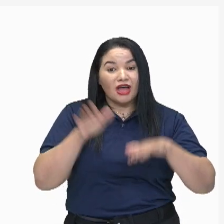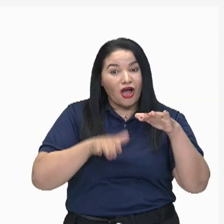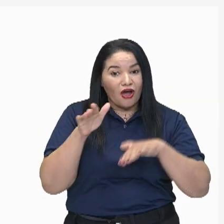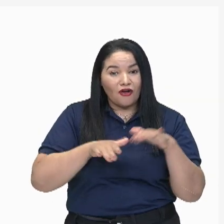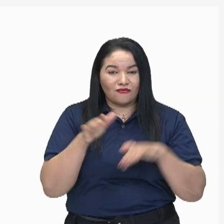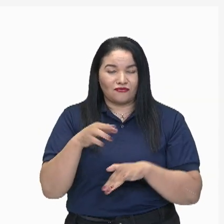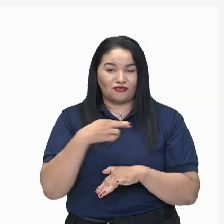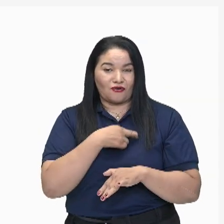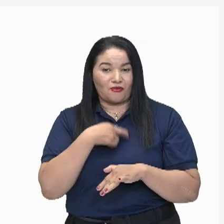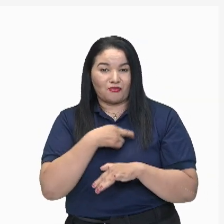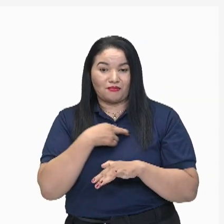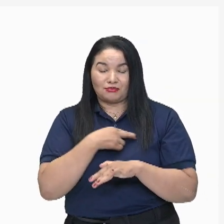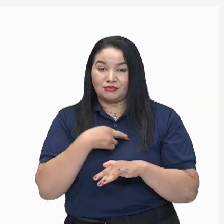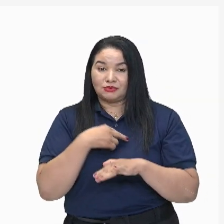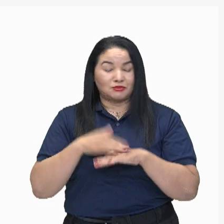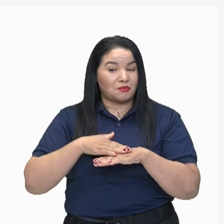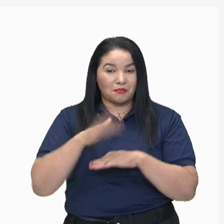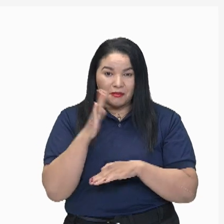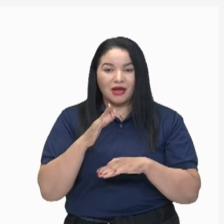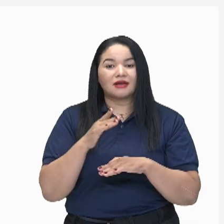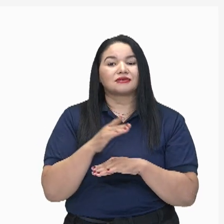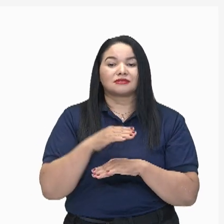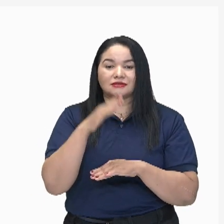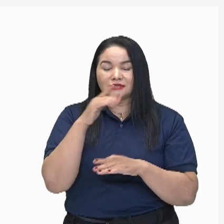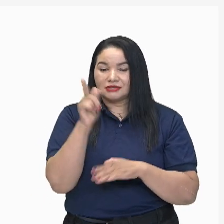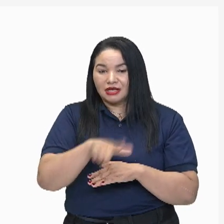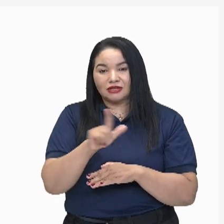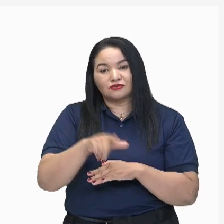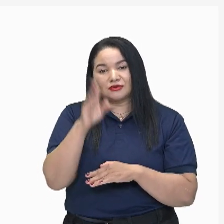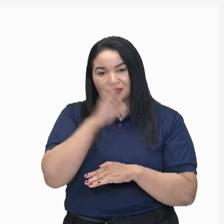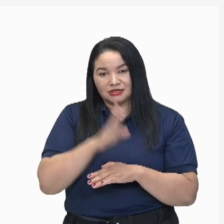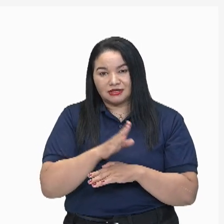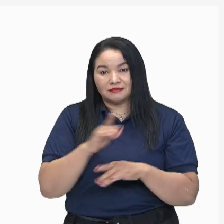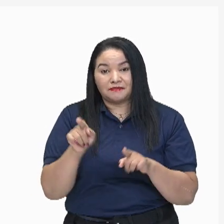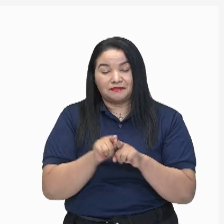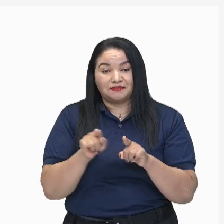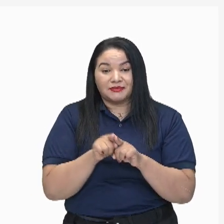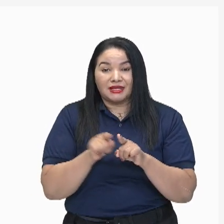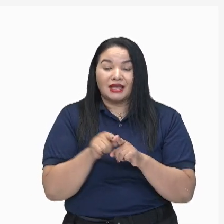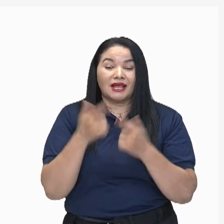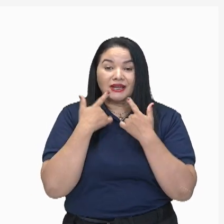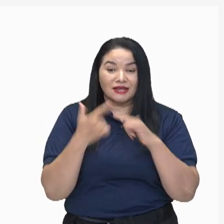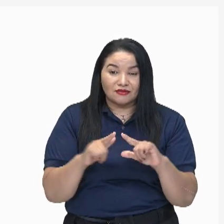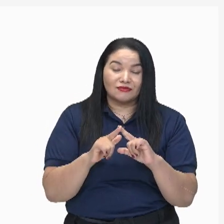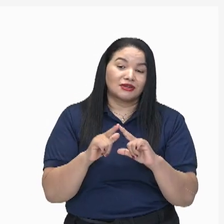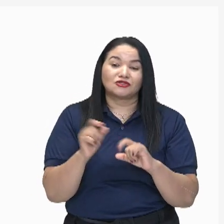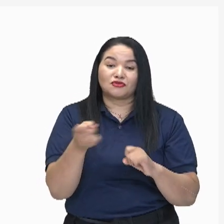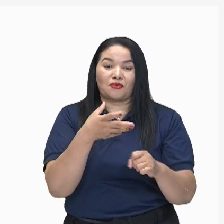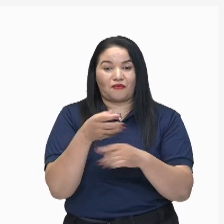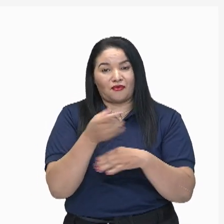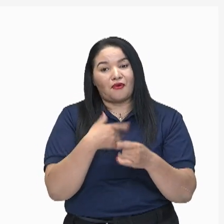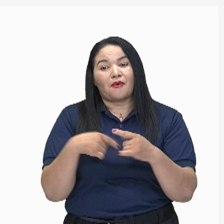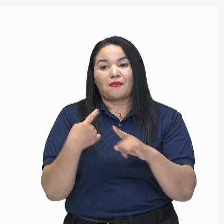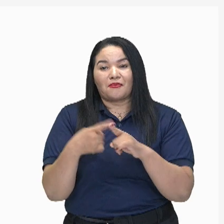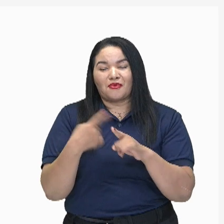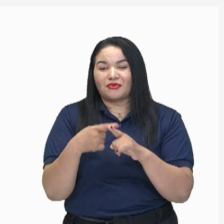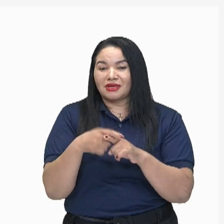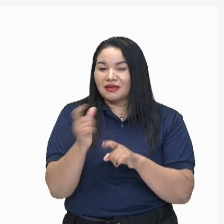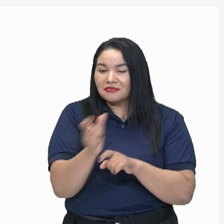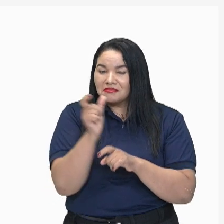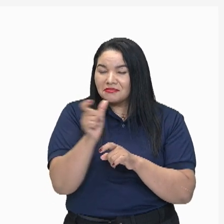romance da literatura brasileira. Ele tem lá uma linguagem inovadora, já que ele cria esses neologismos, cria as palavras e explora